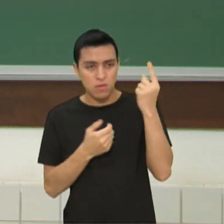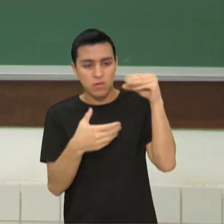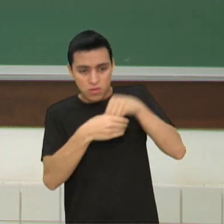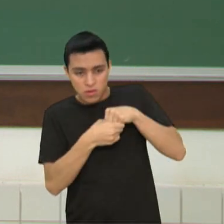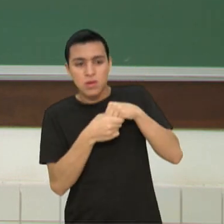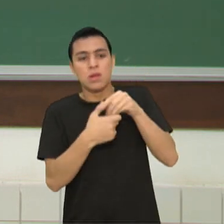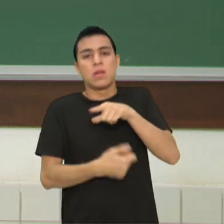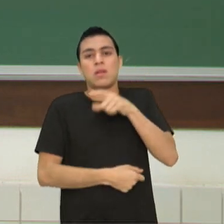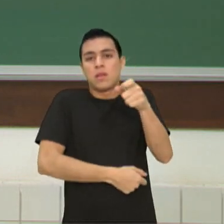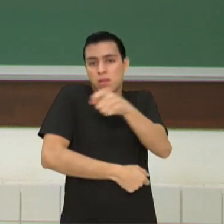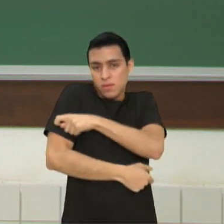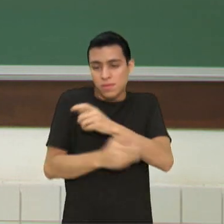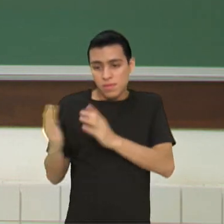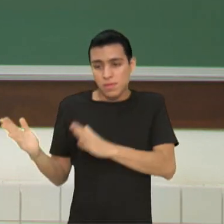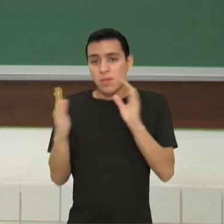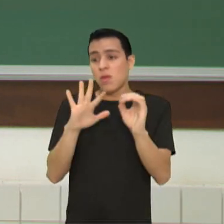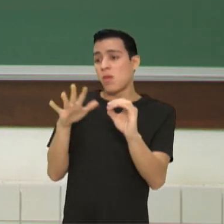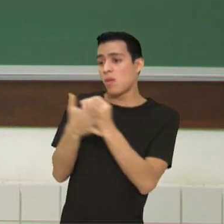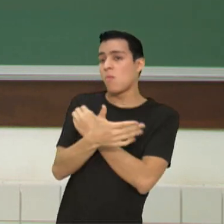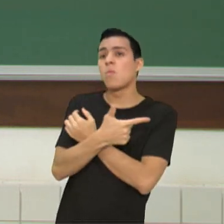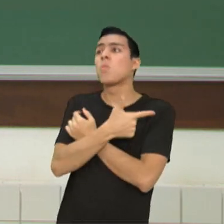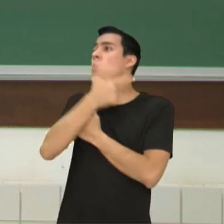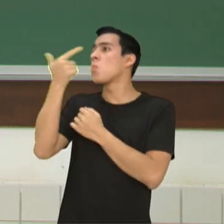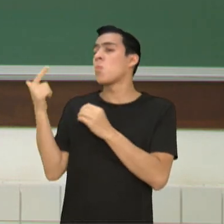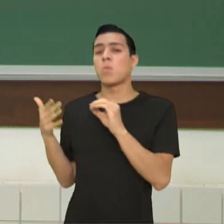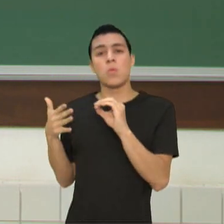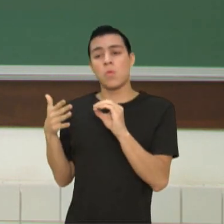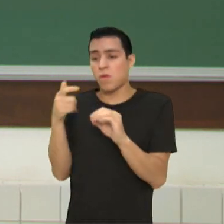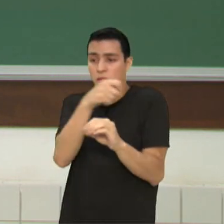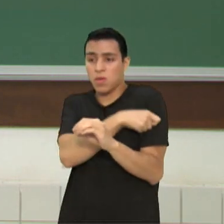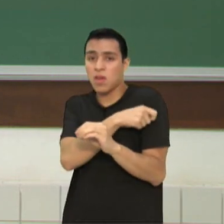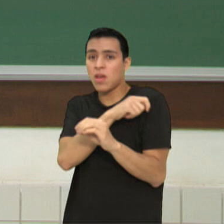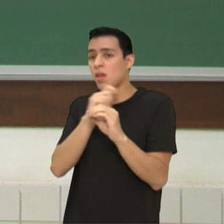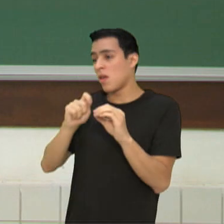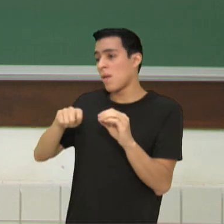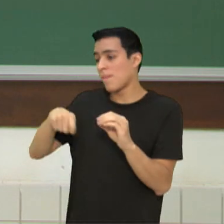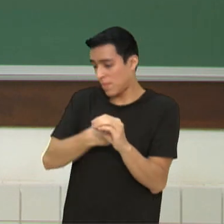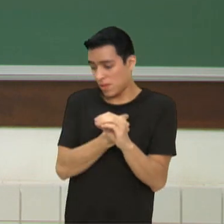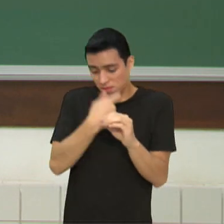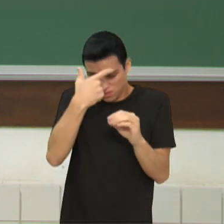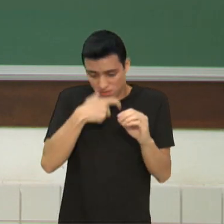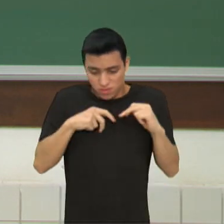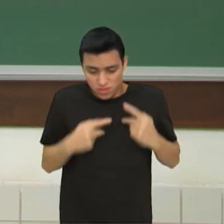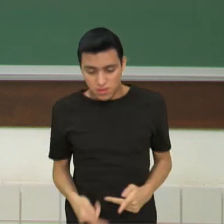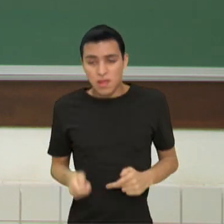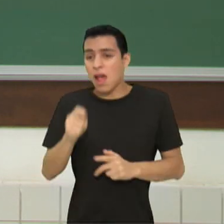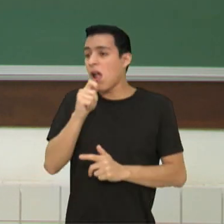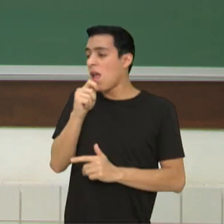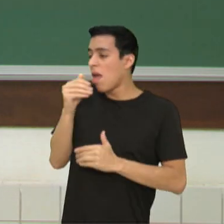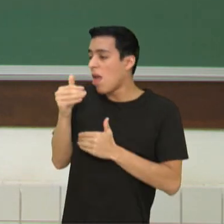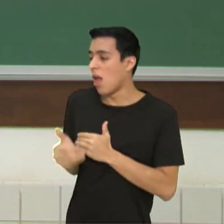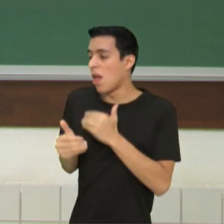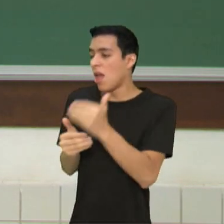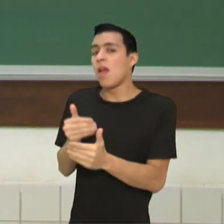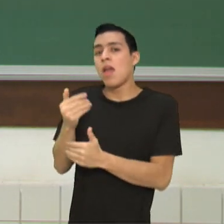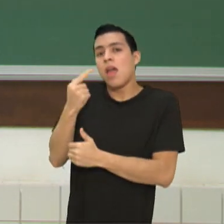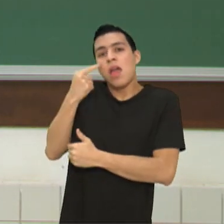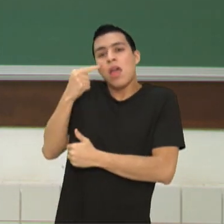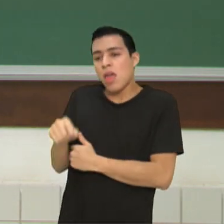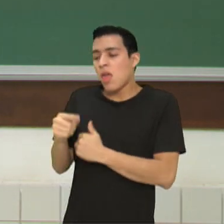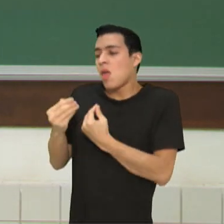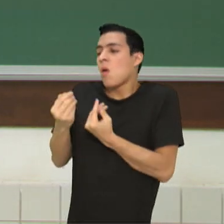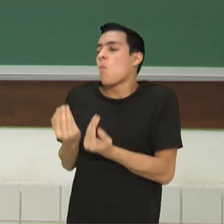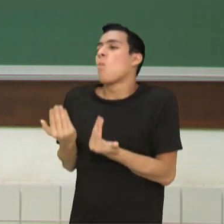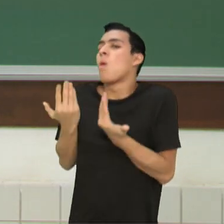Entendeu? Coronavírus, não há nenhuma vacina para coronavírus para nós. Então ela está sendo formulada desde o zero, descobrir o